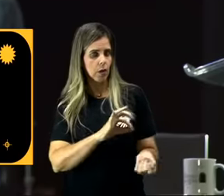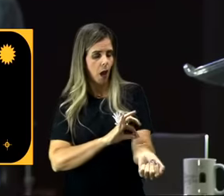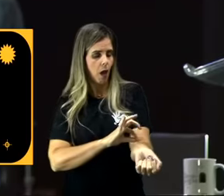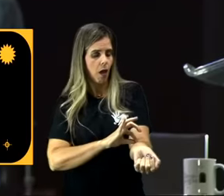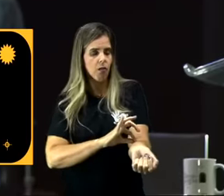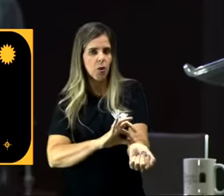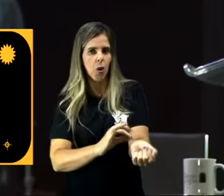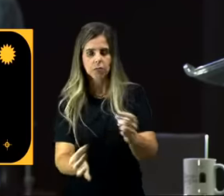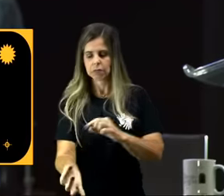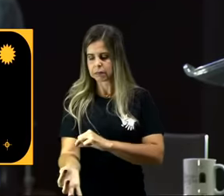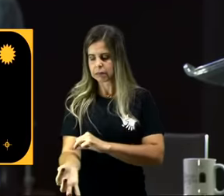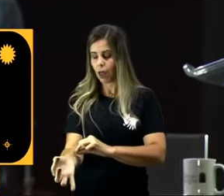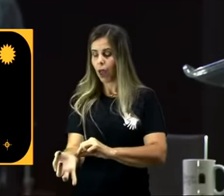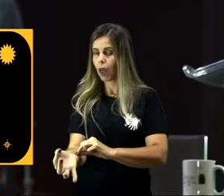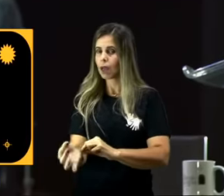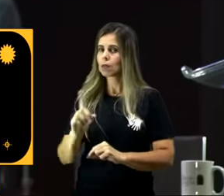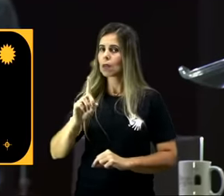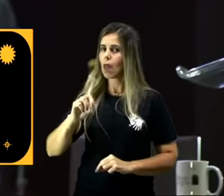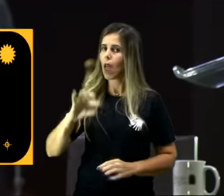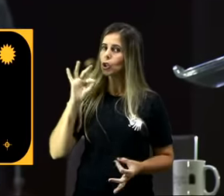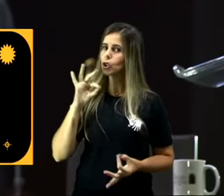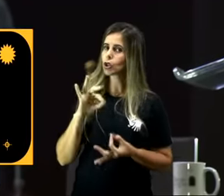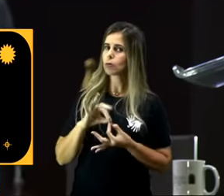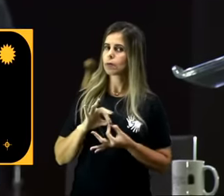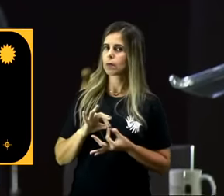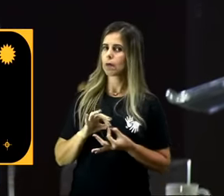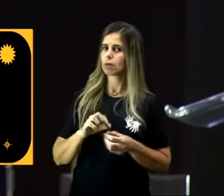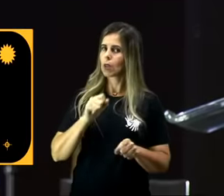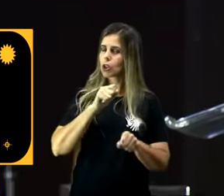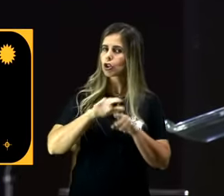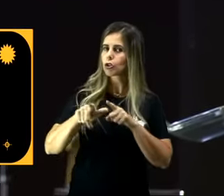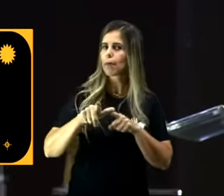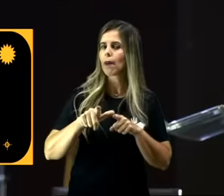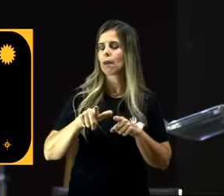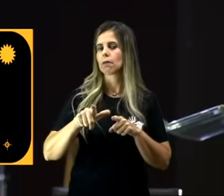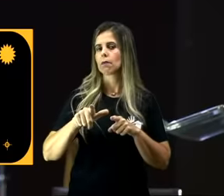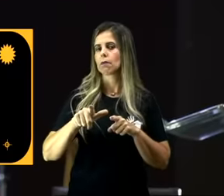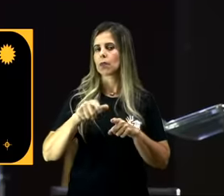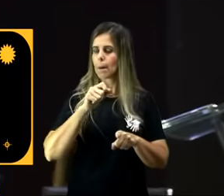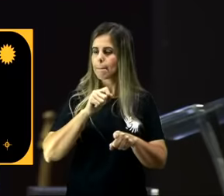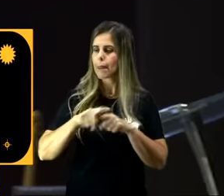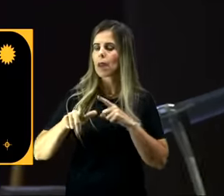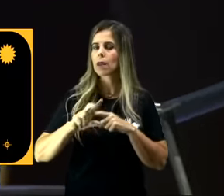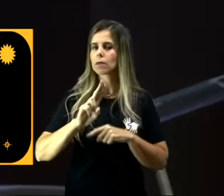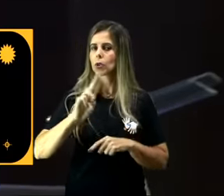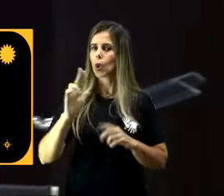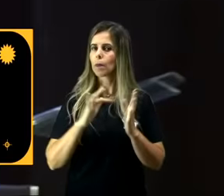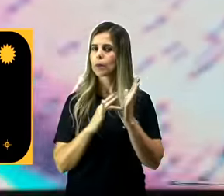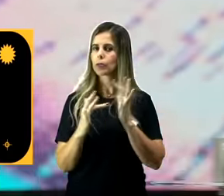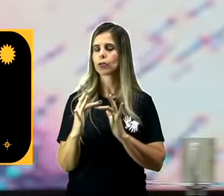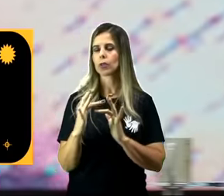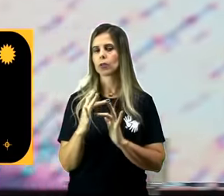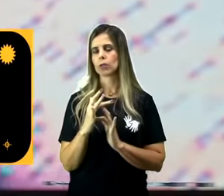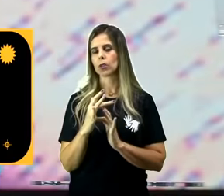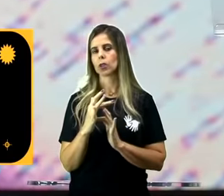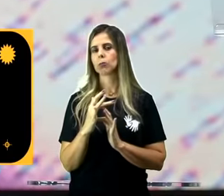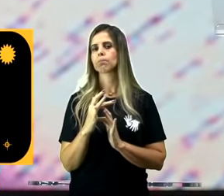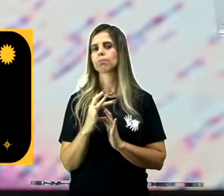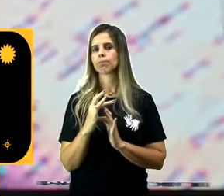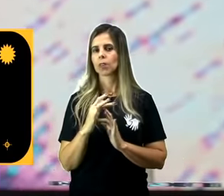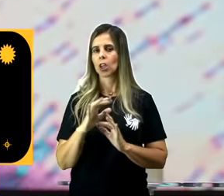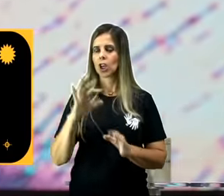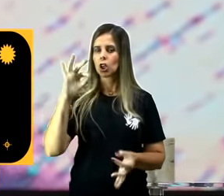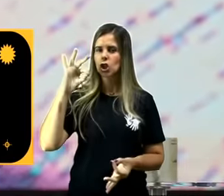espiritual. Eu repreendo esse espírito da tua casa, na tua família, no meio dos teus filhos. Recebe essa palavra. Todo espírito de